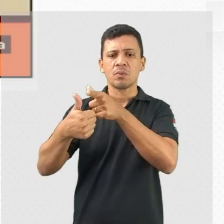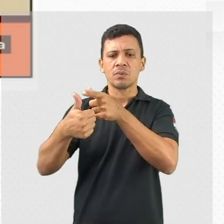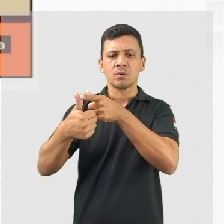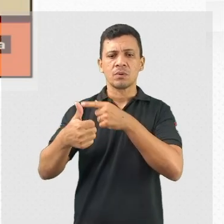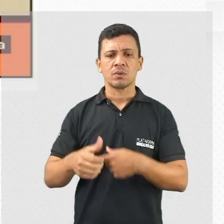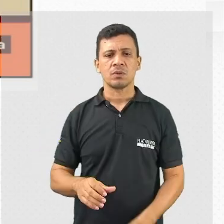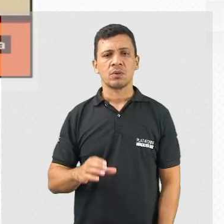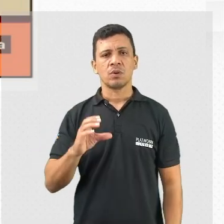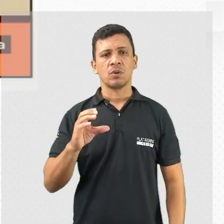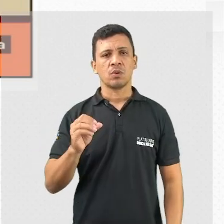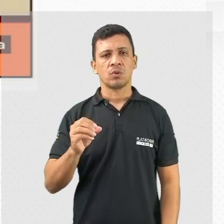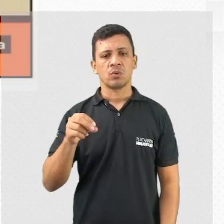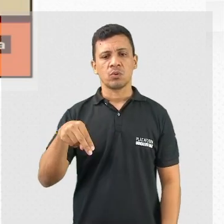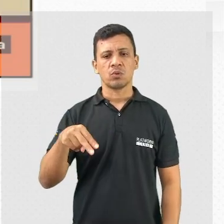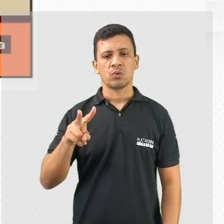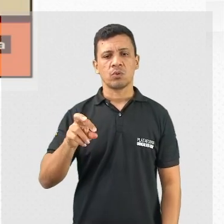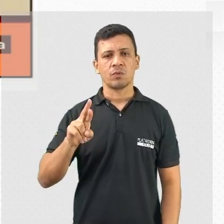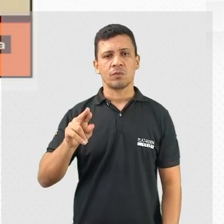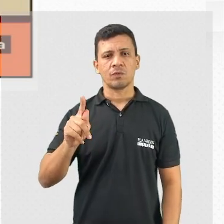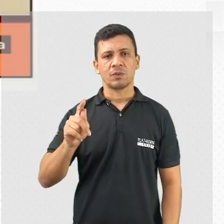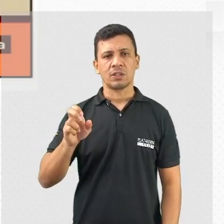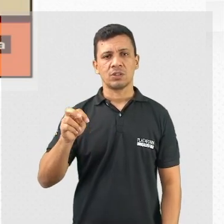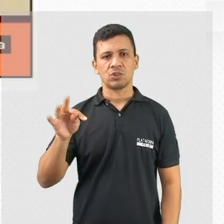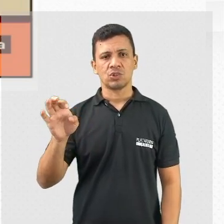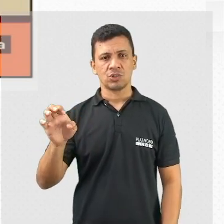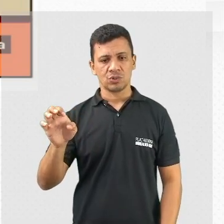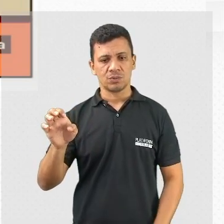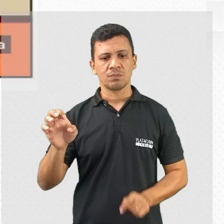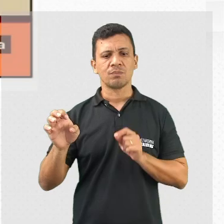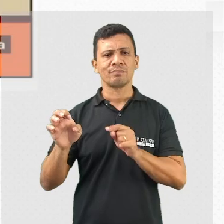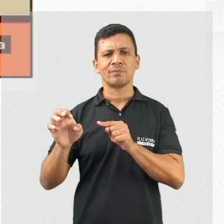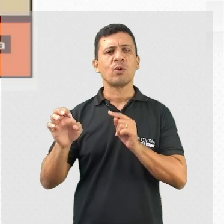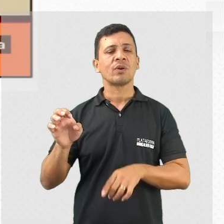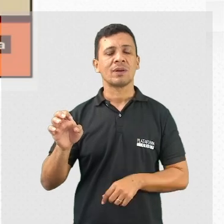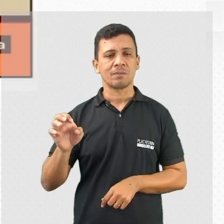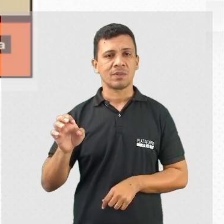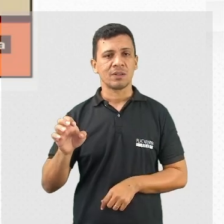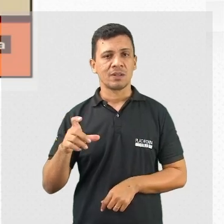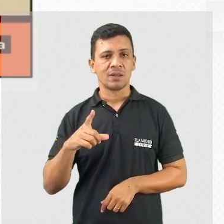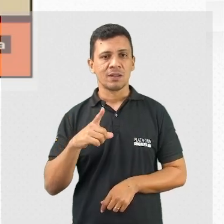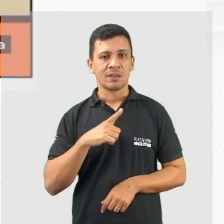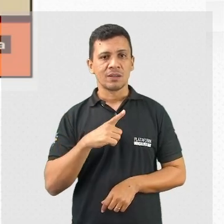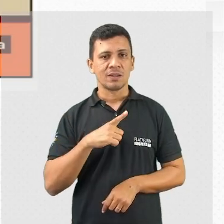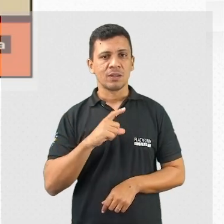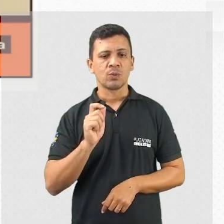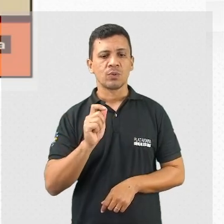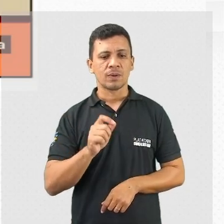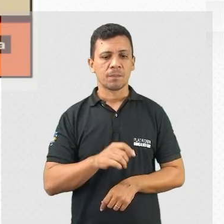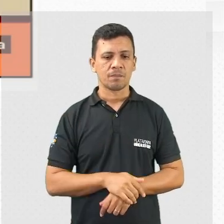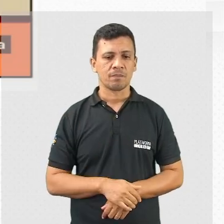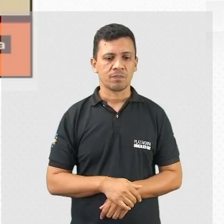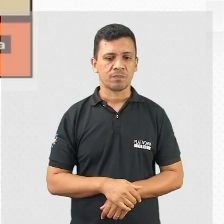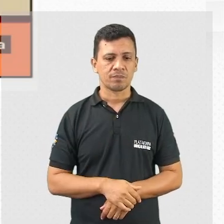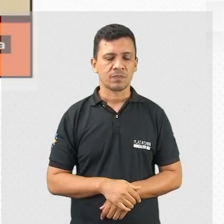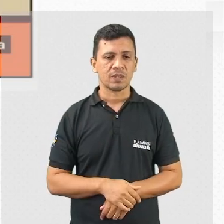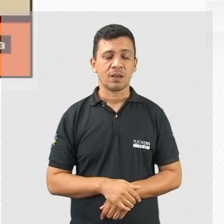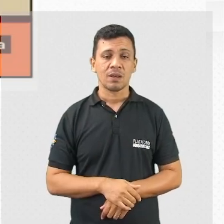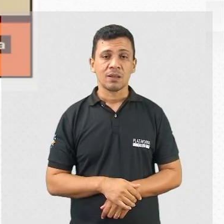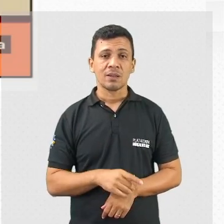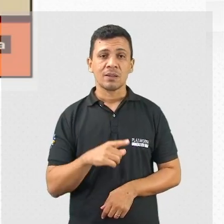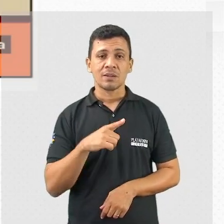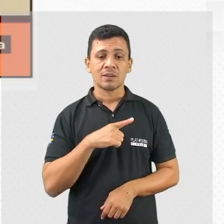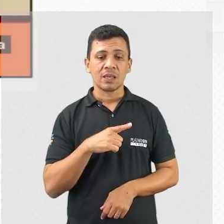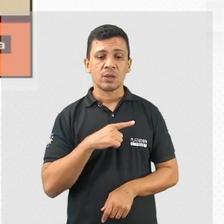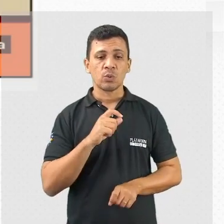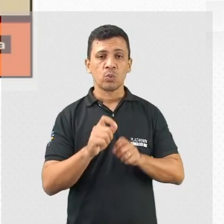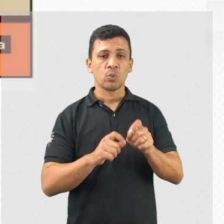movimento convergente, tá? Convergente vem de convergir, ou seja, são quando as